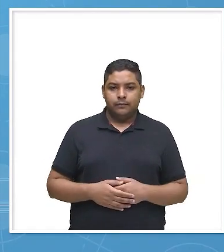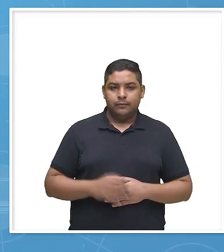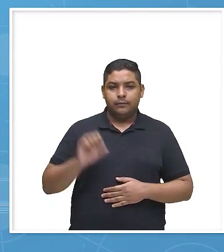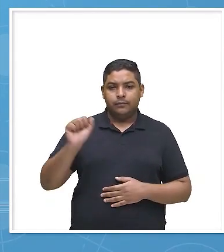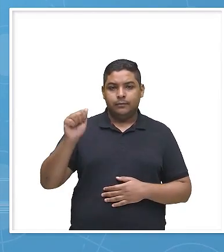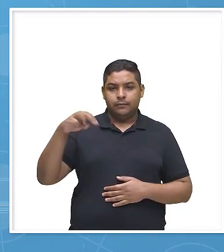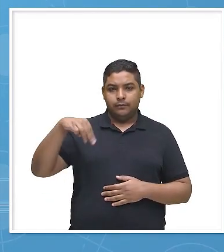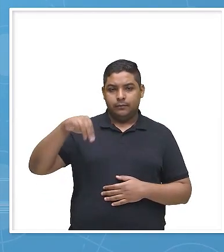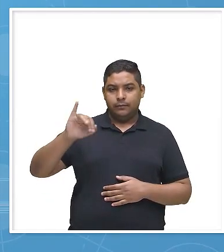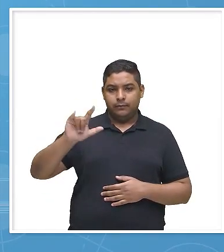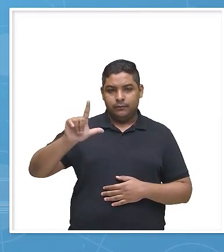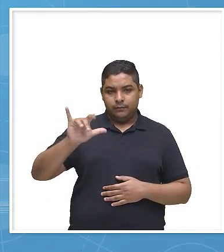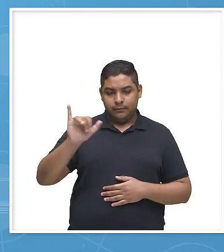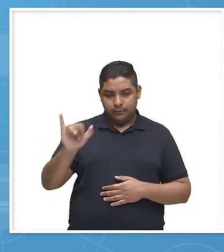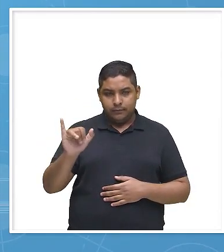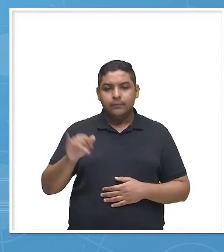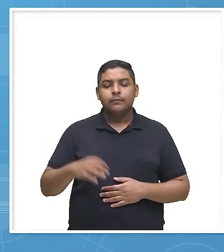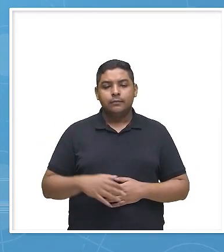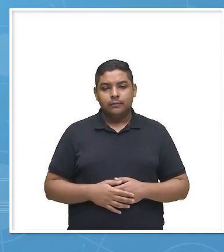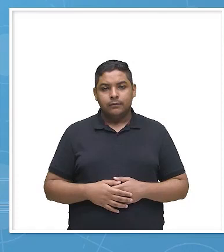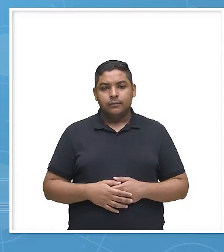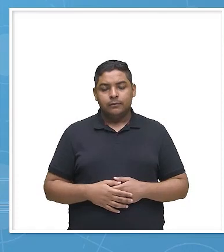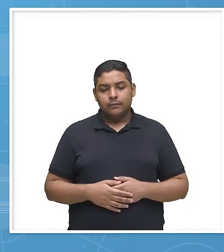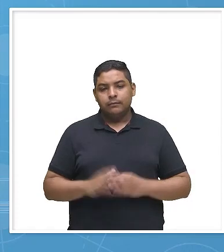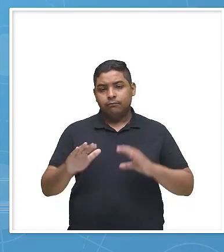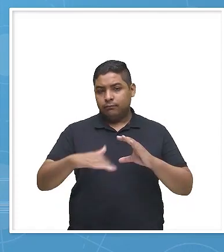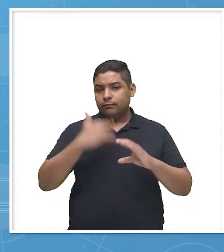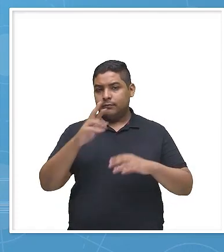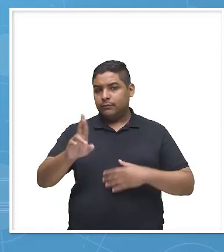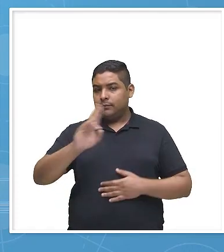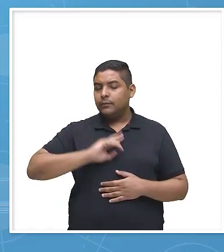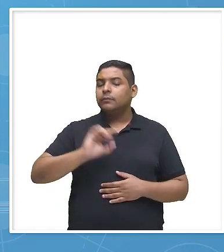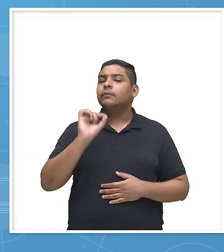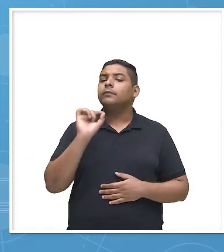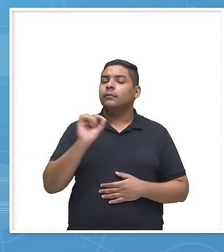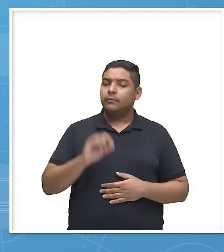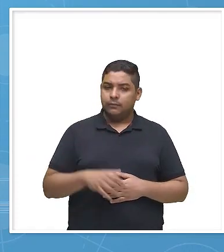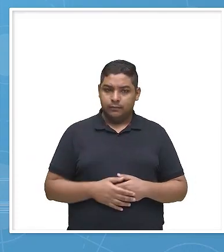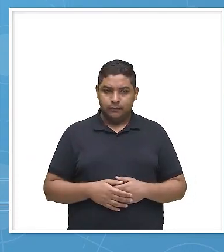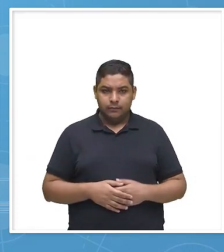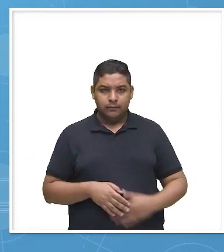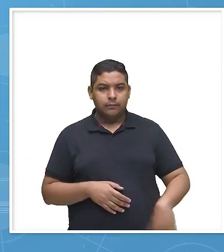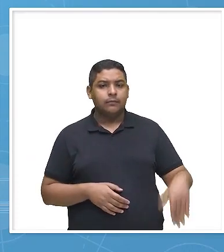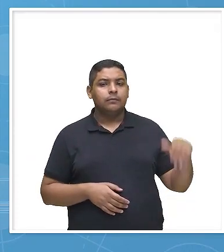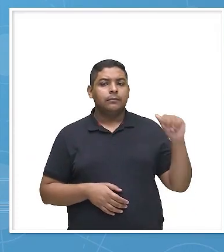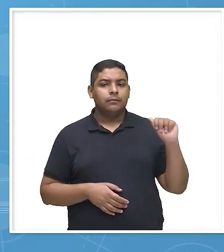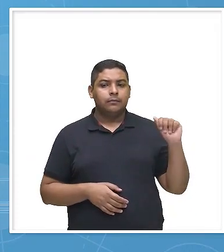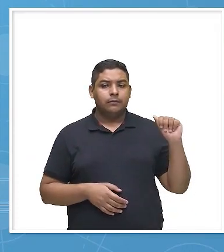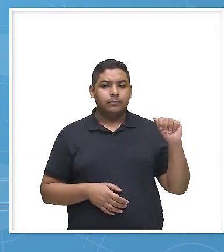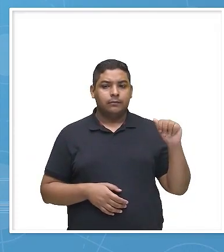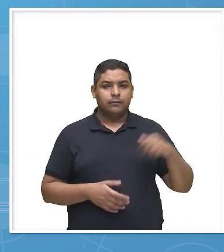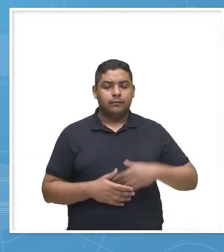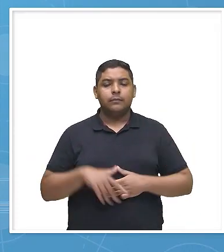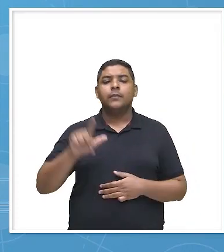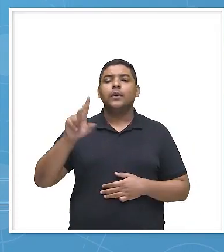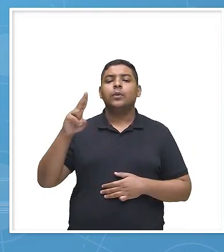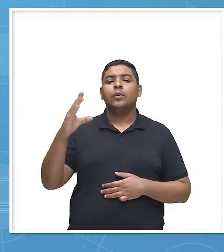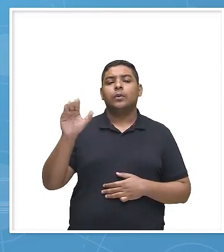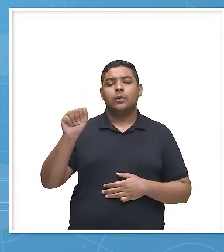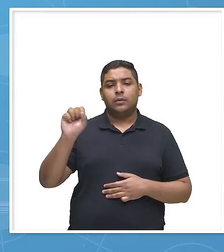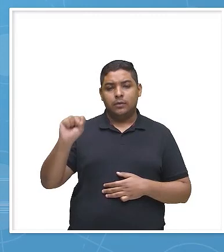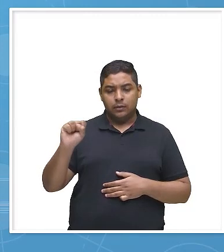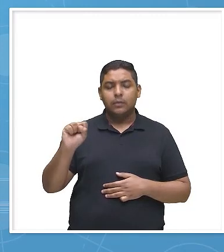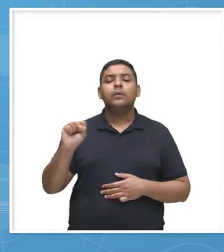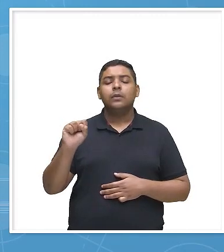Samile enviou para a gente a sua resposta, disse que a resposta correta é a letra A, assim como o Lucas Batista também disse